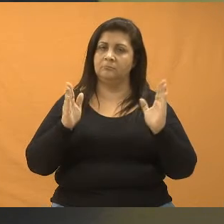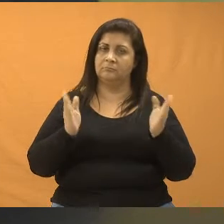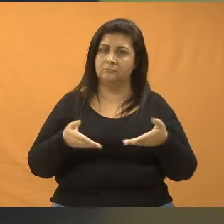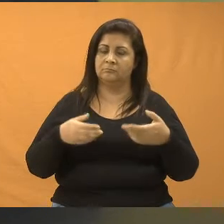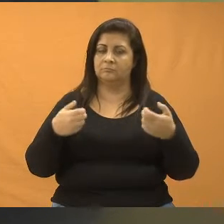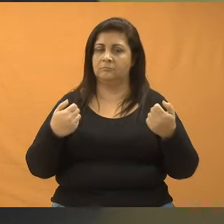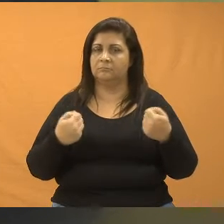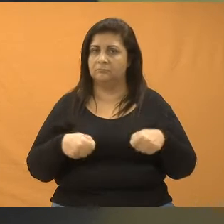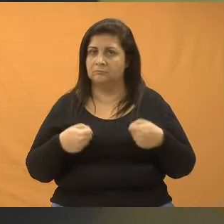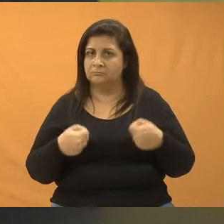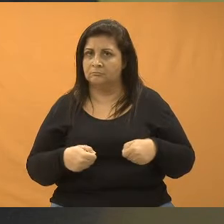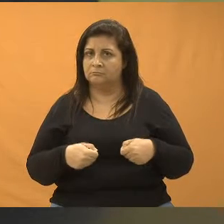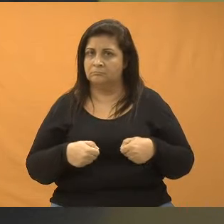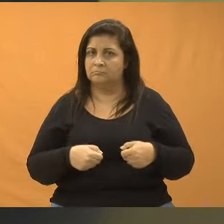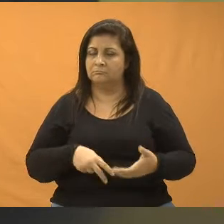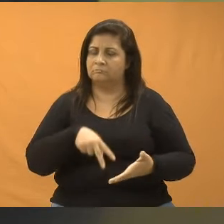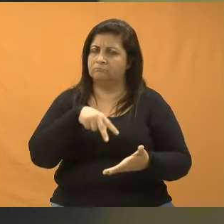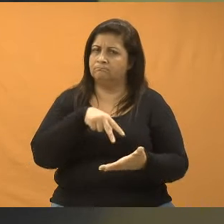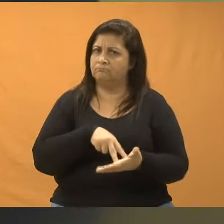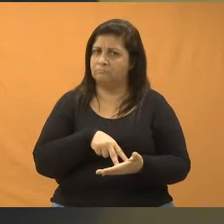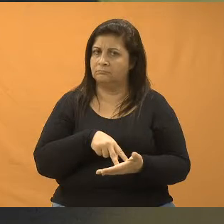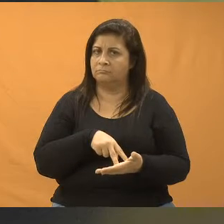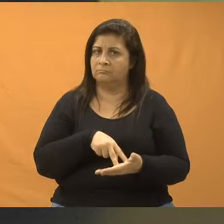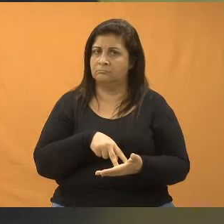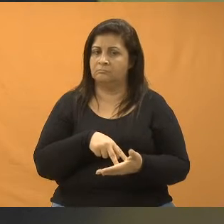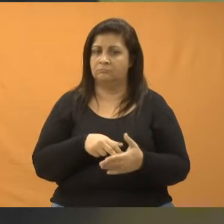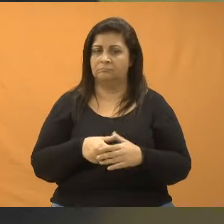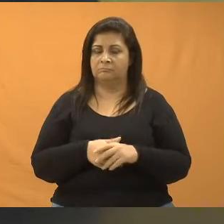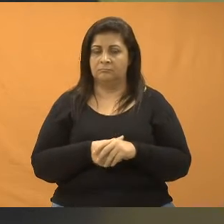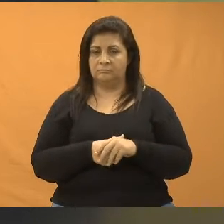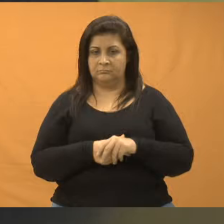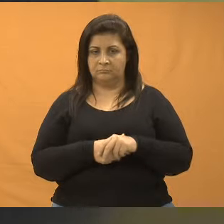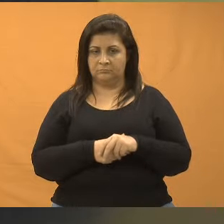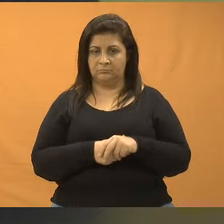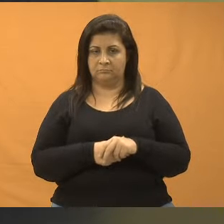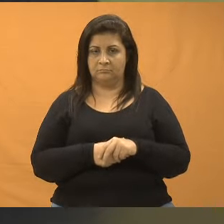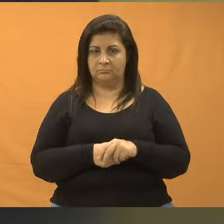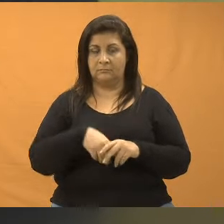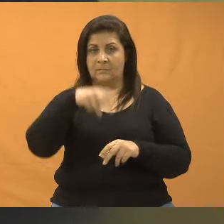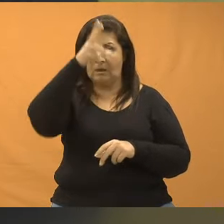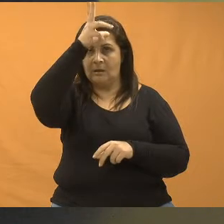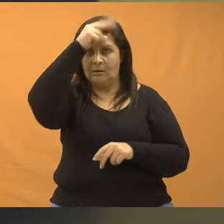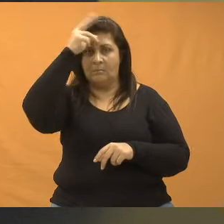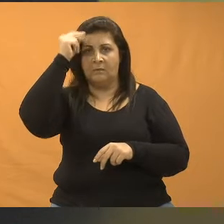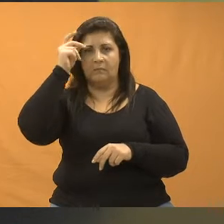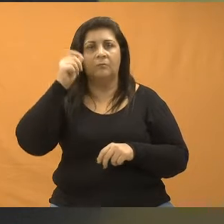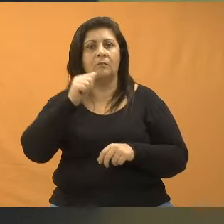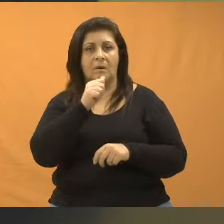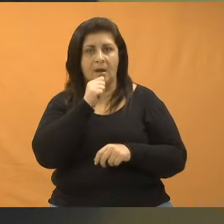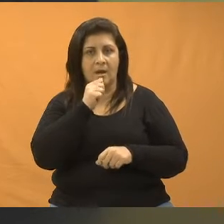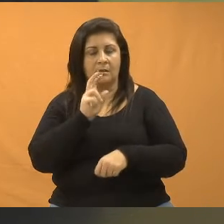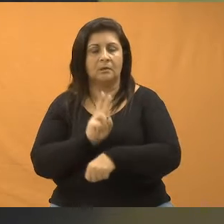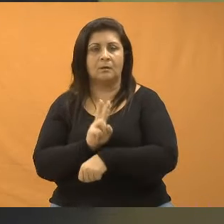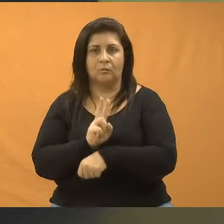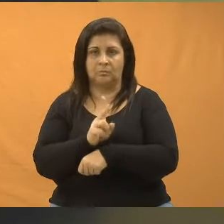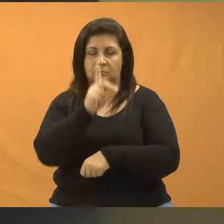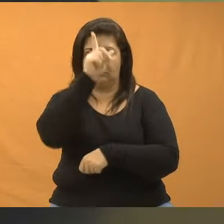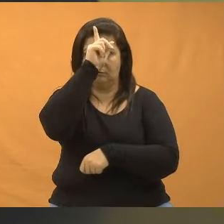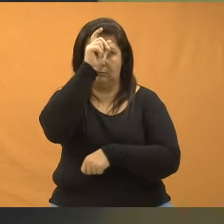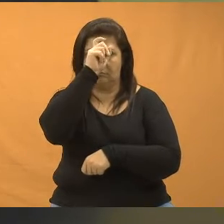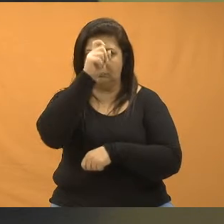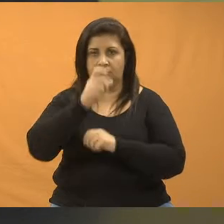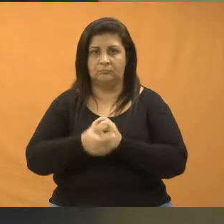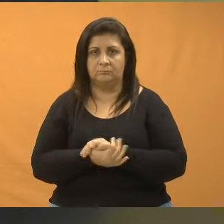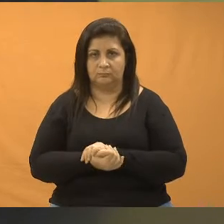tomar propriedade, né, e não propriedade da Santa Casa. A Prefeitura hoje continua intervindo na Santa Casa. Hoje